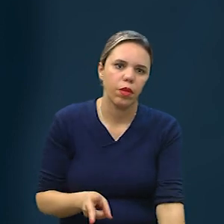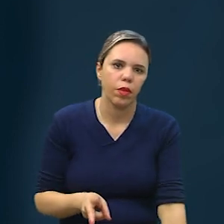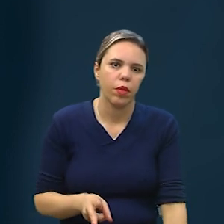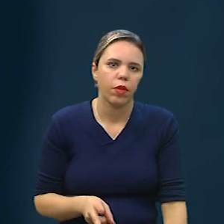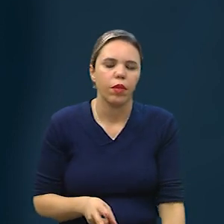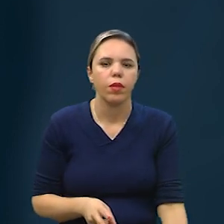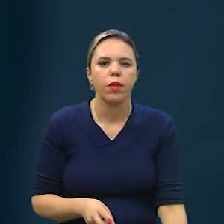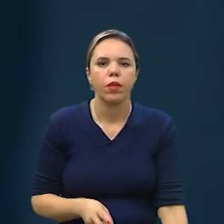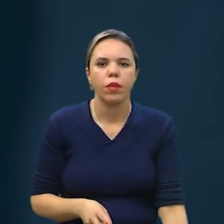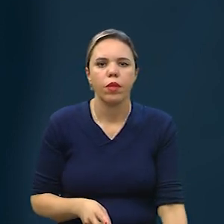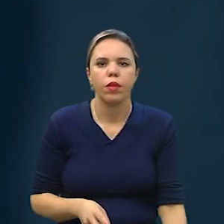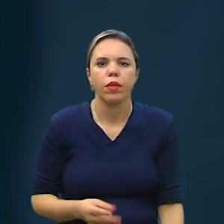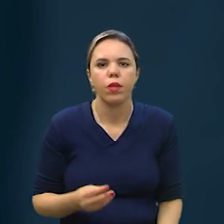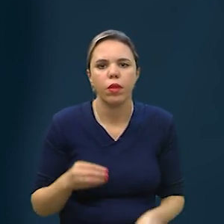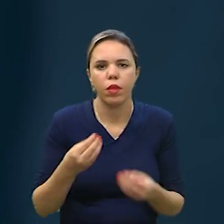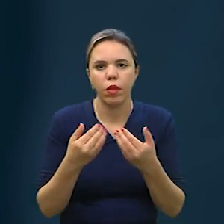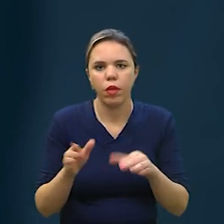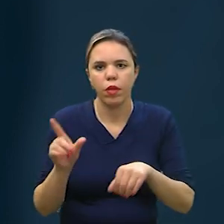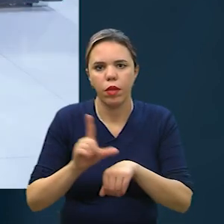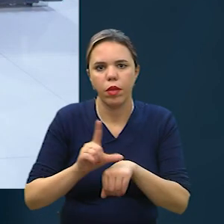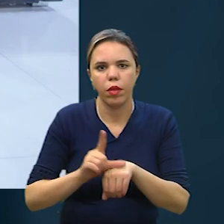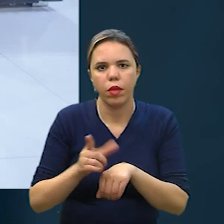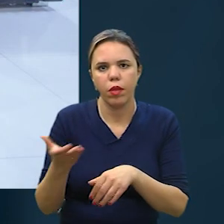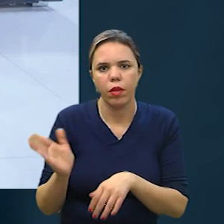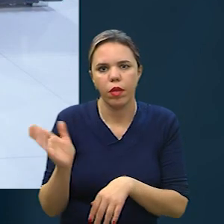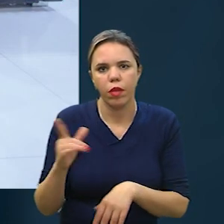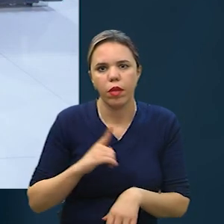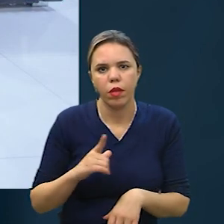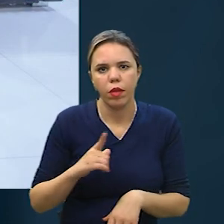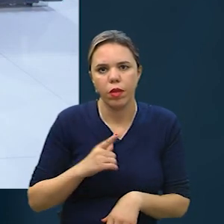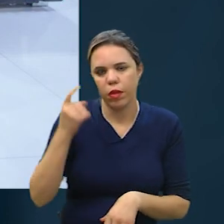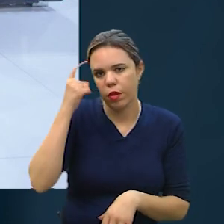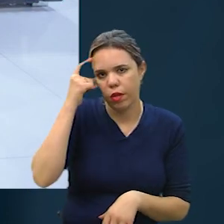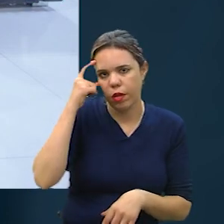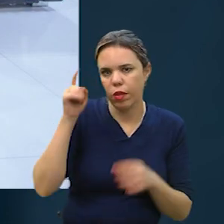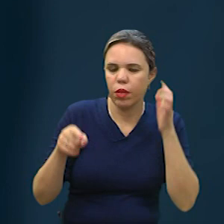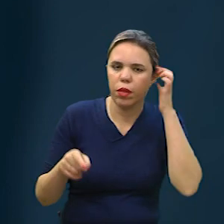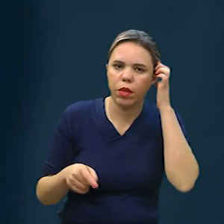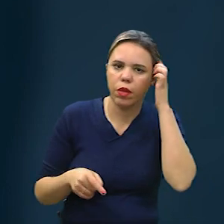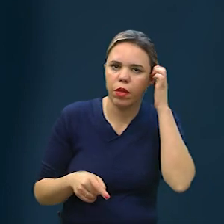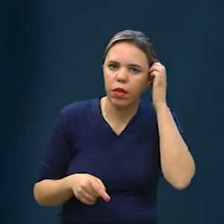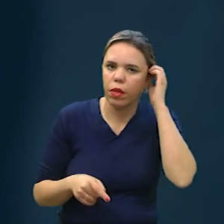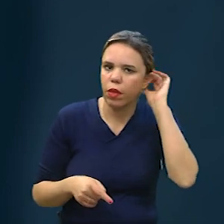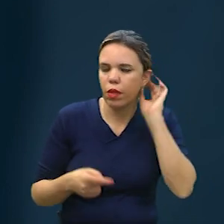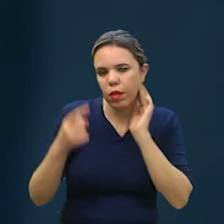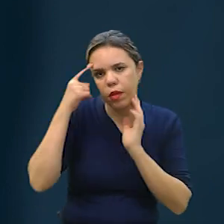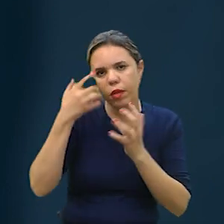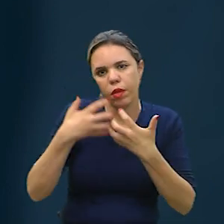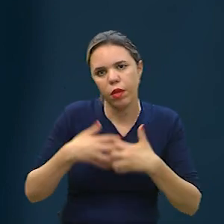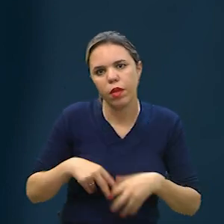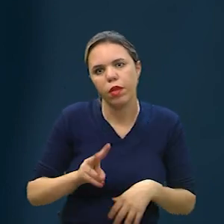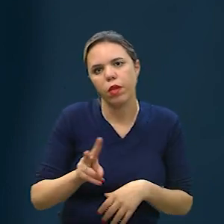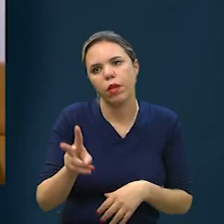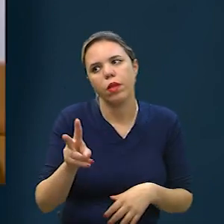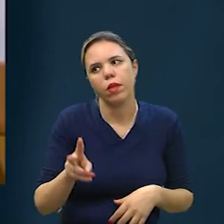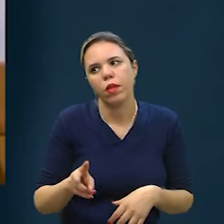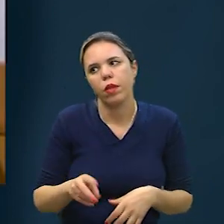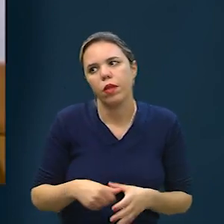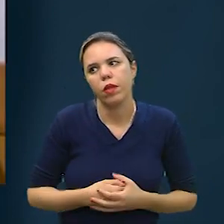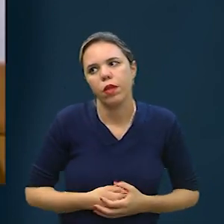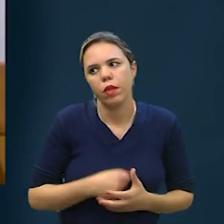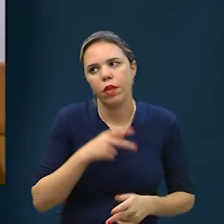né? Tanto que quando eu montei o salão, eu já tinha isso em mente, um pensamento fixo